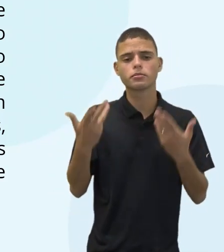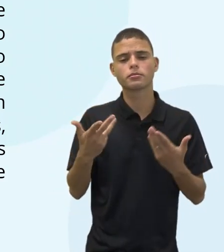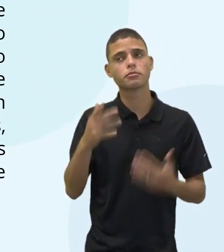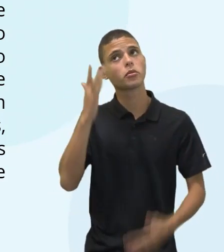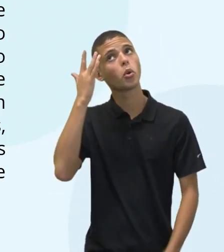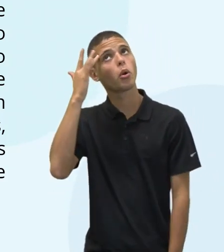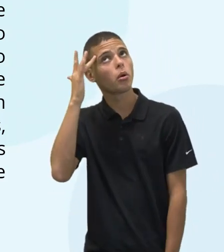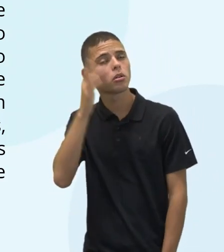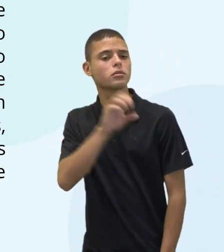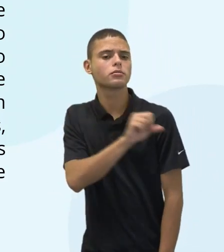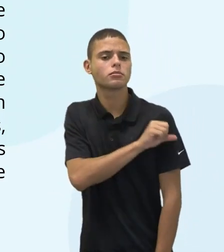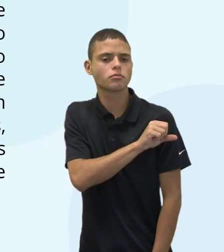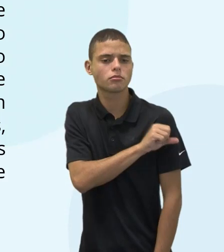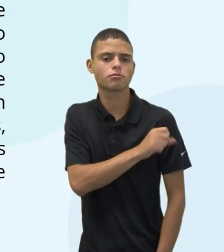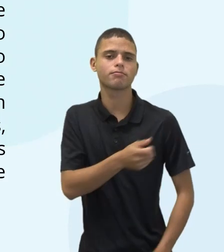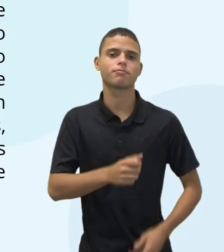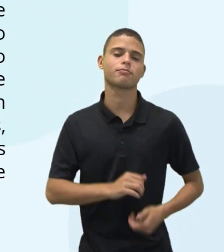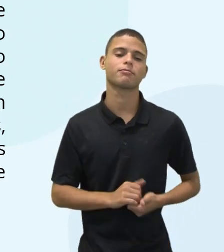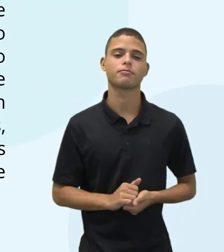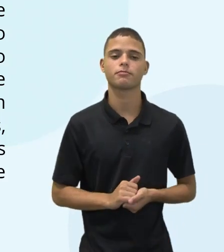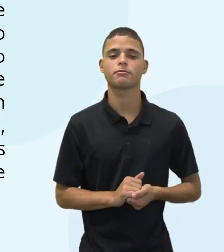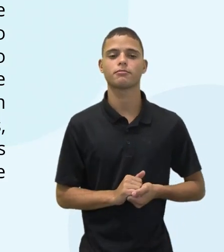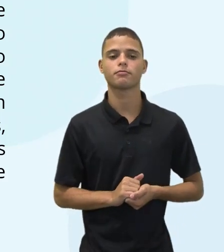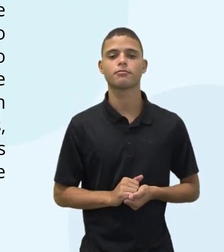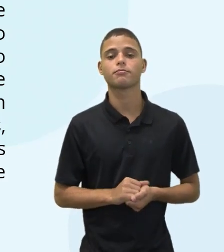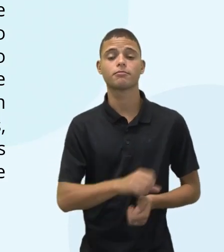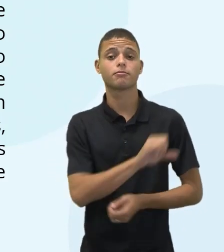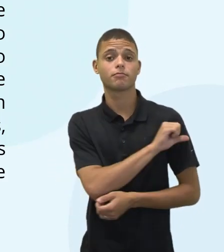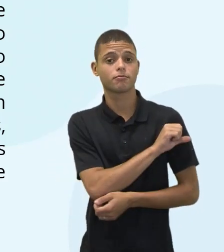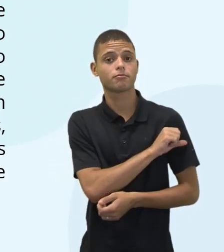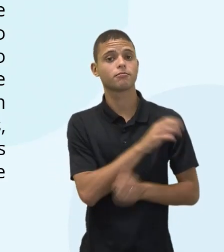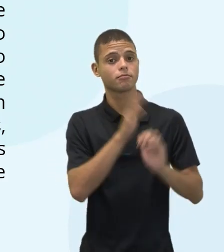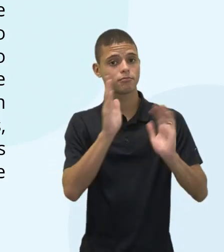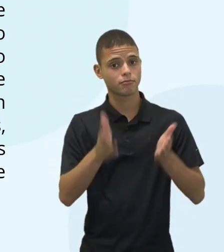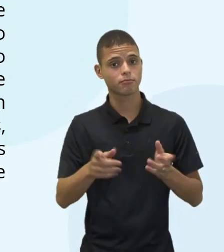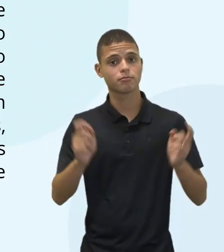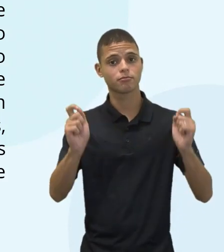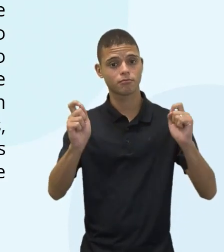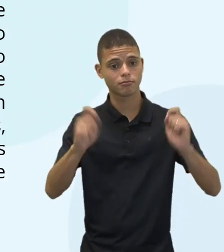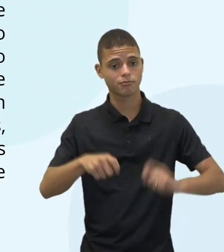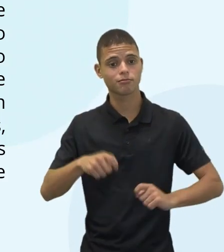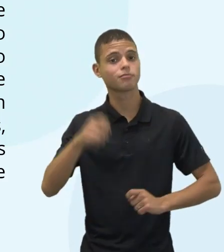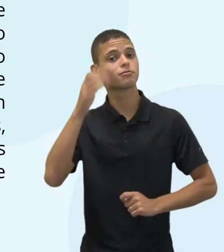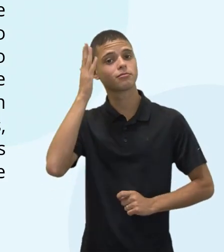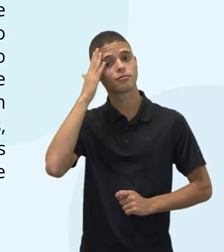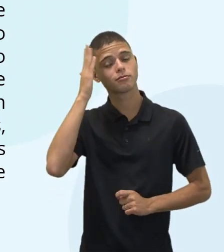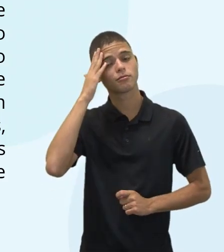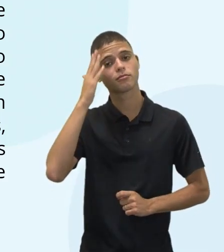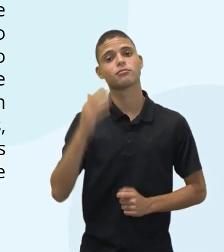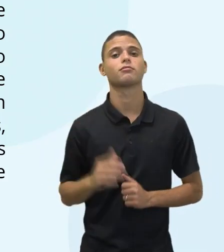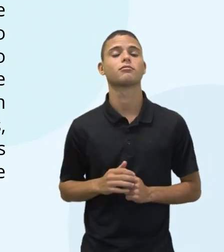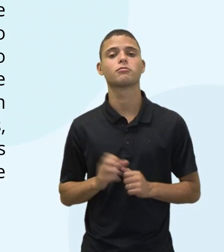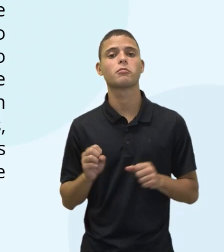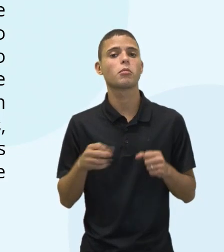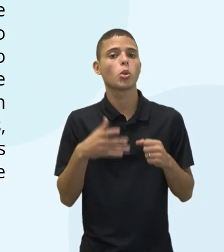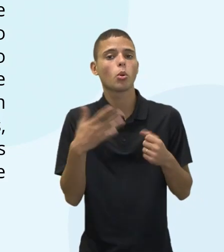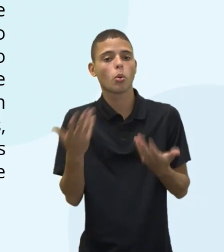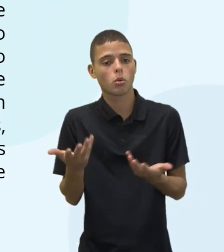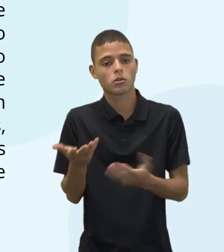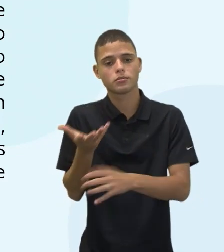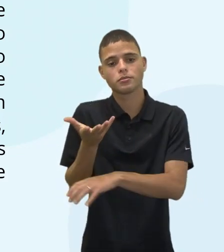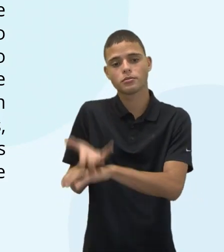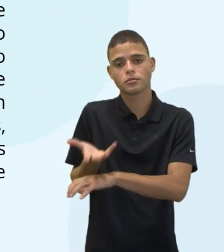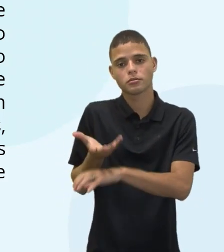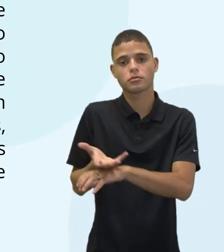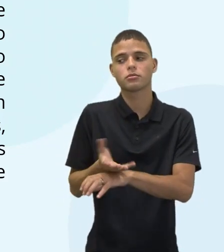acho mesmo, é uma questão minha. Eu acho que no nono ano já dá para você saber um pouco mais qual é a área do conhecimento que te interessa mais,